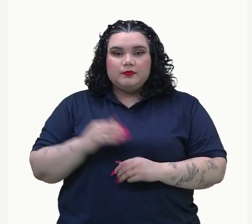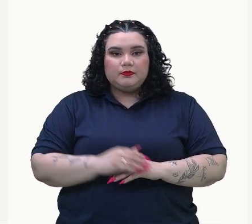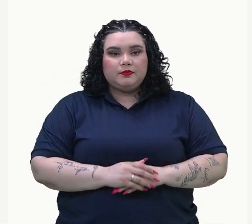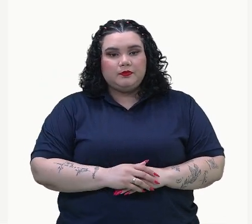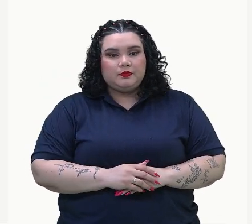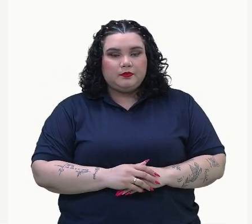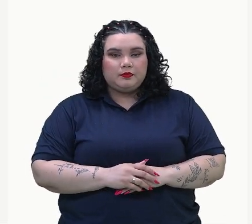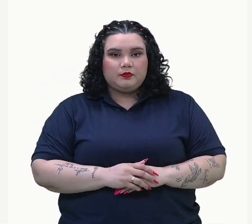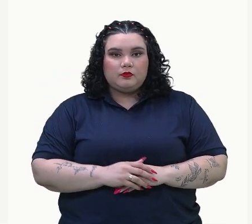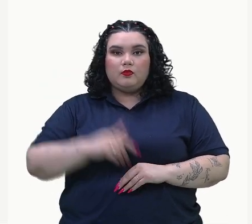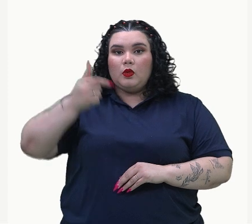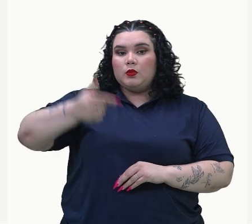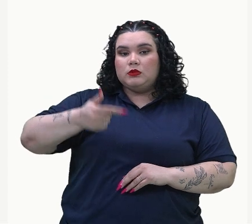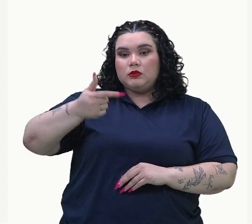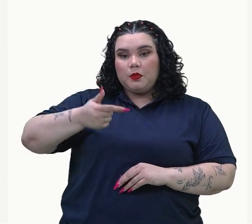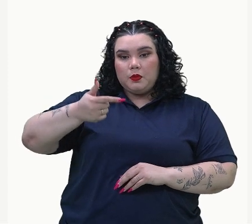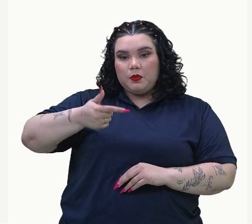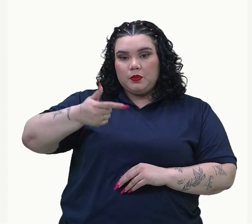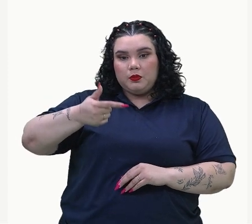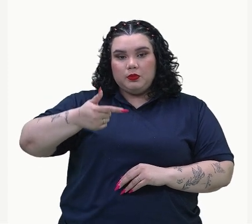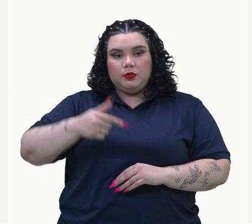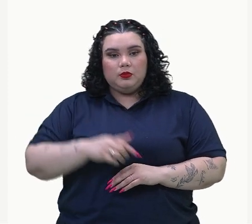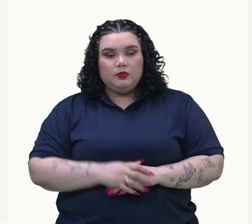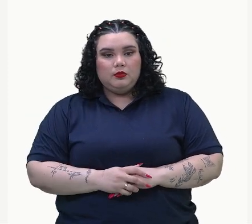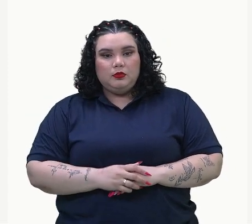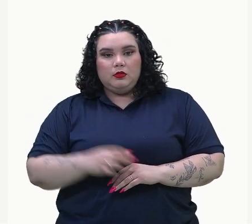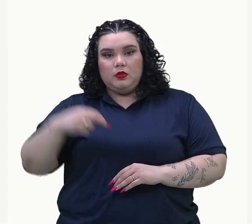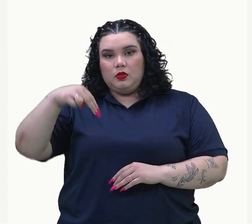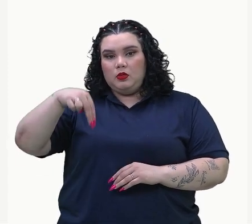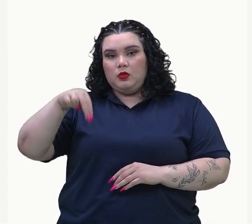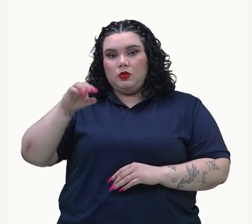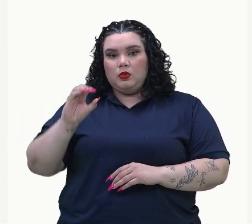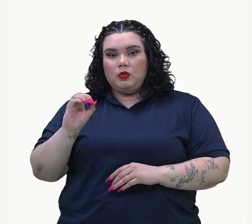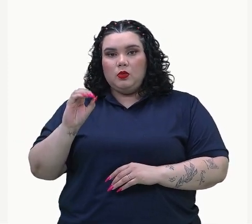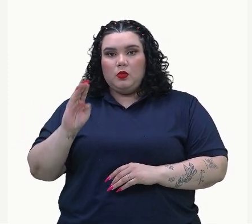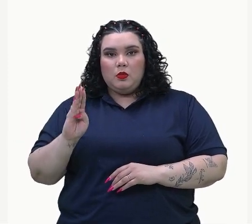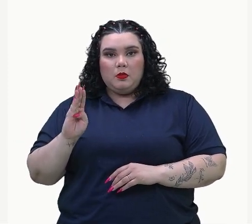o segundo estado, a nobreza,